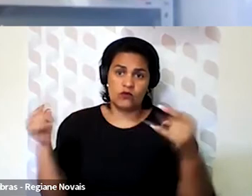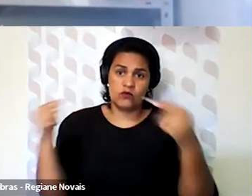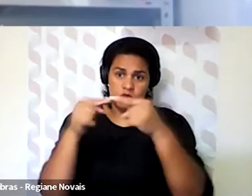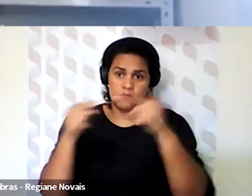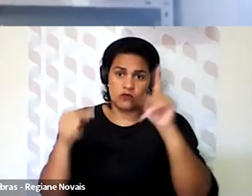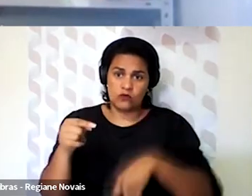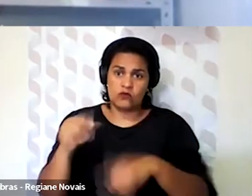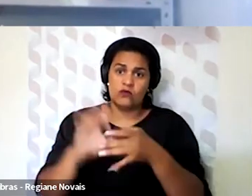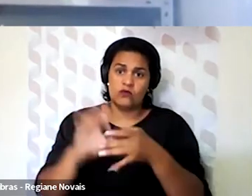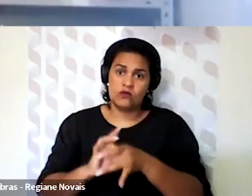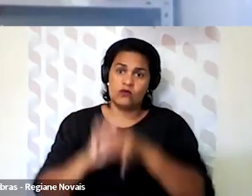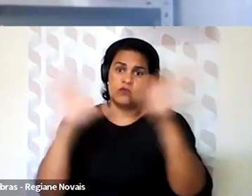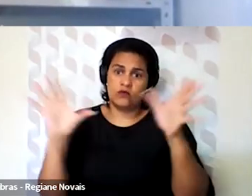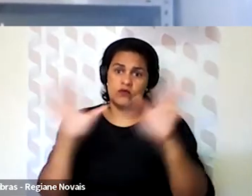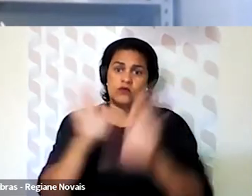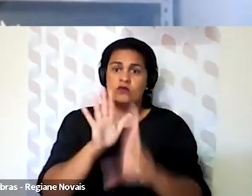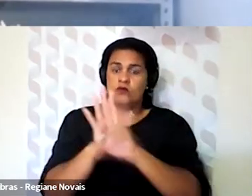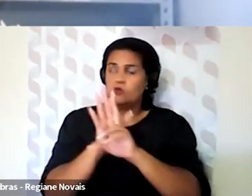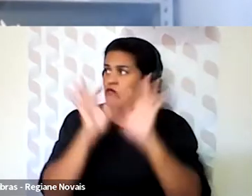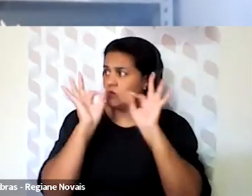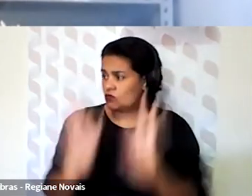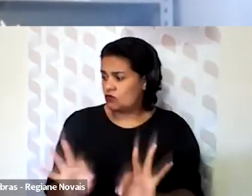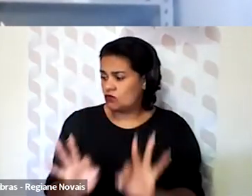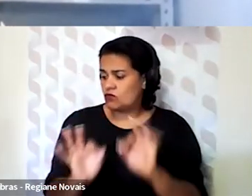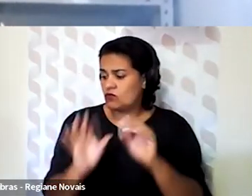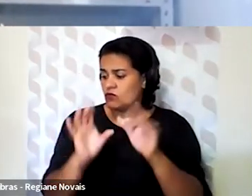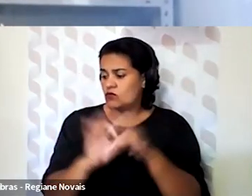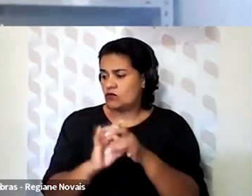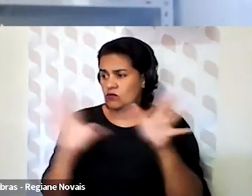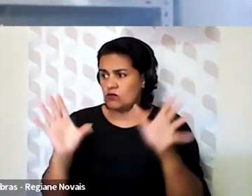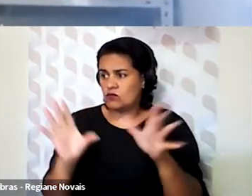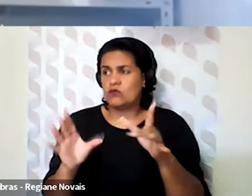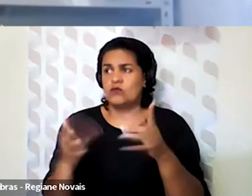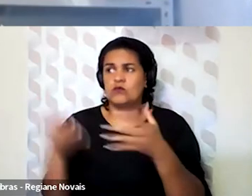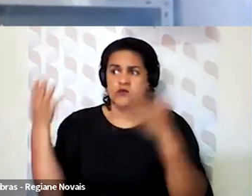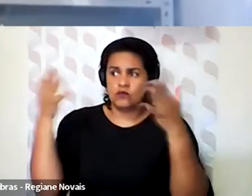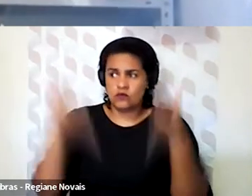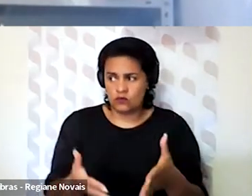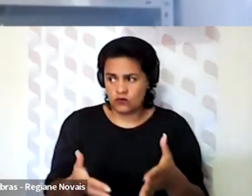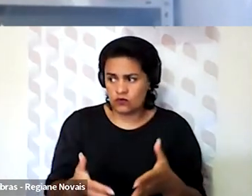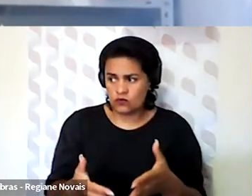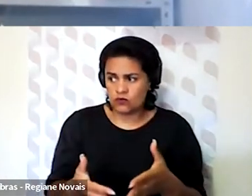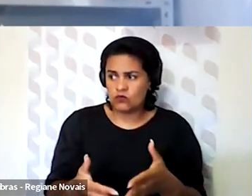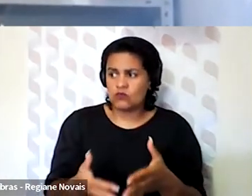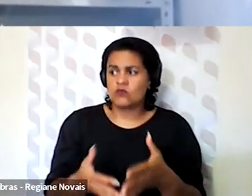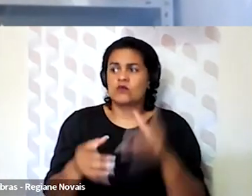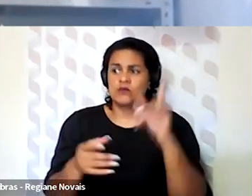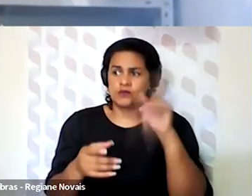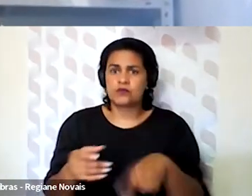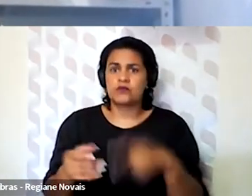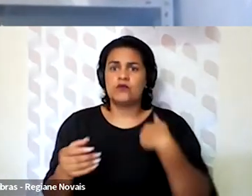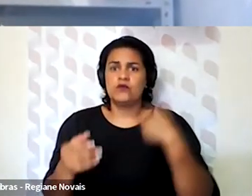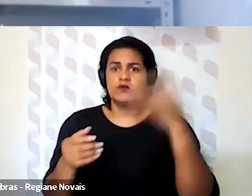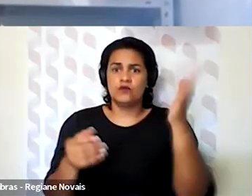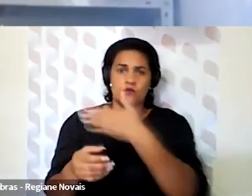democracia representativa com a democracia participativa, fui banido do sistema por